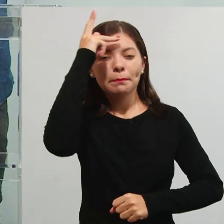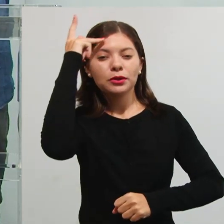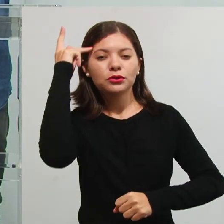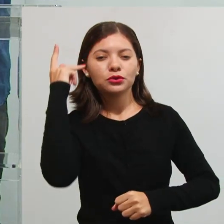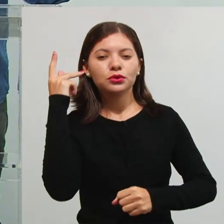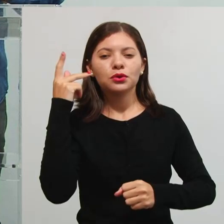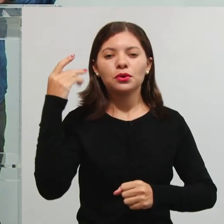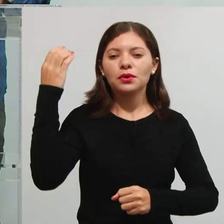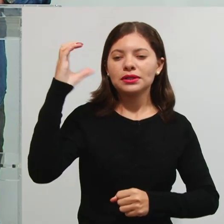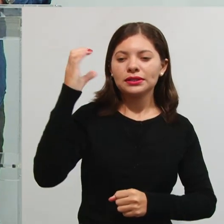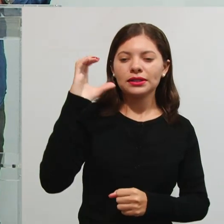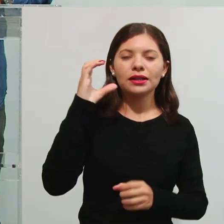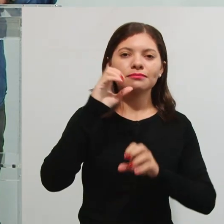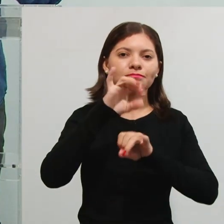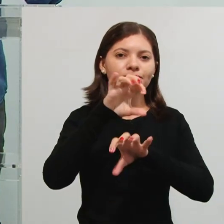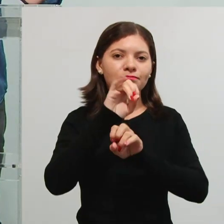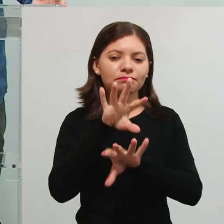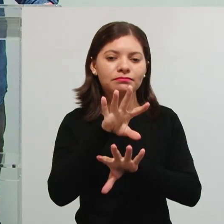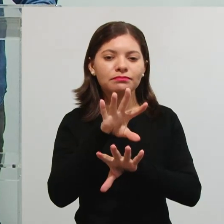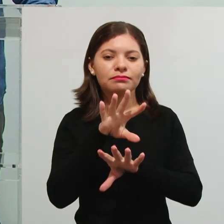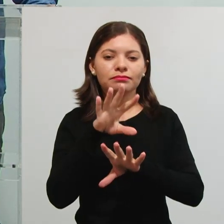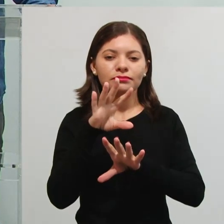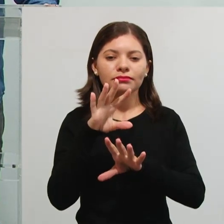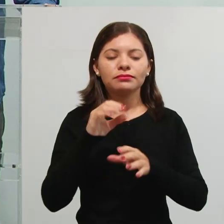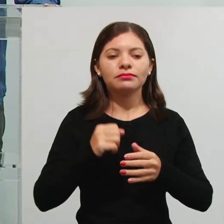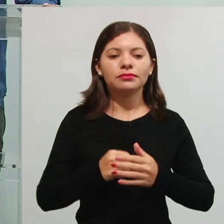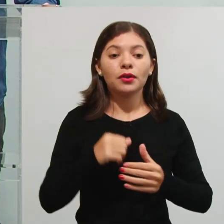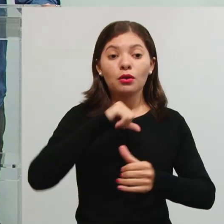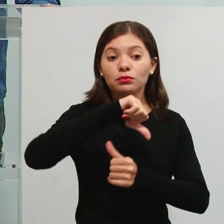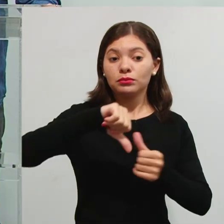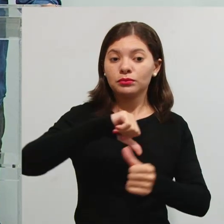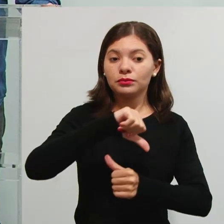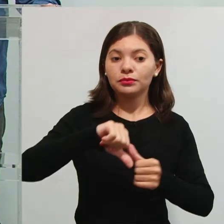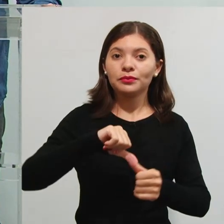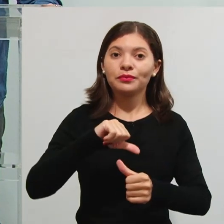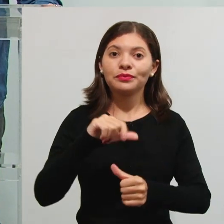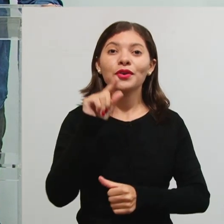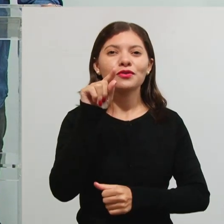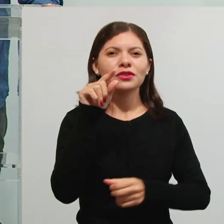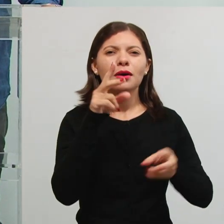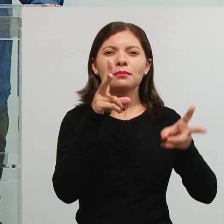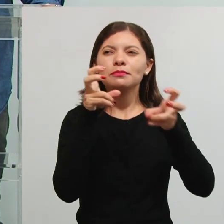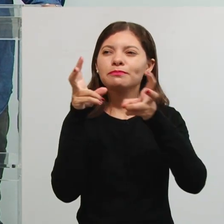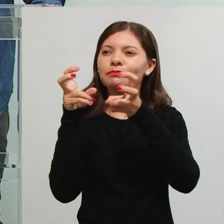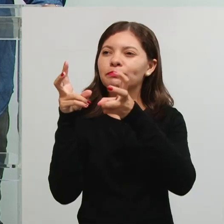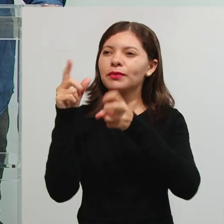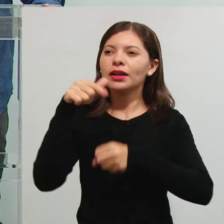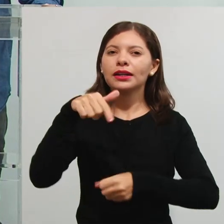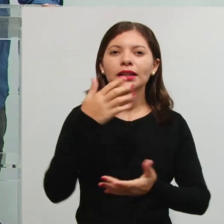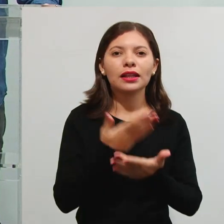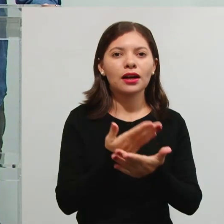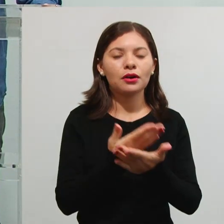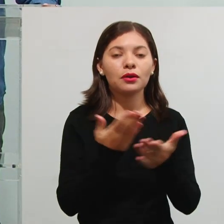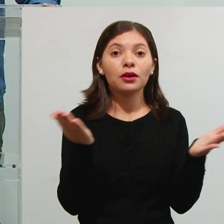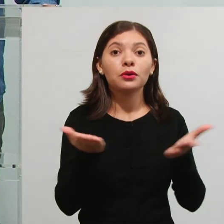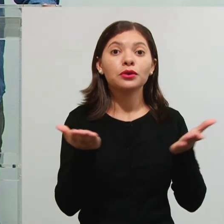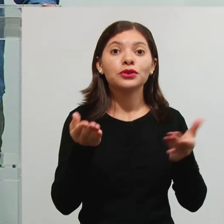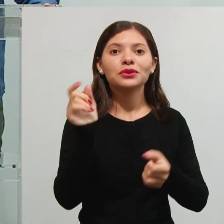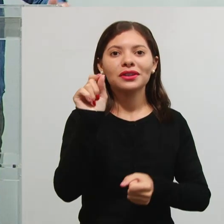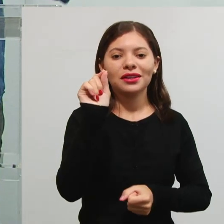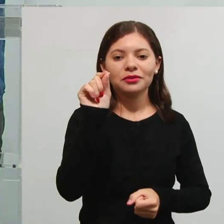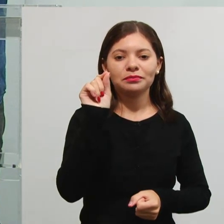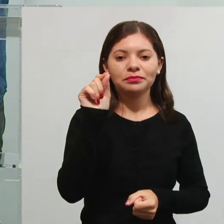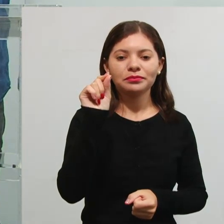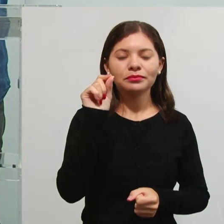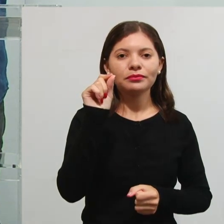a ciência, a educação evoluiu. E da mesma forma você vai perceber na nossa aula de hoje que